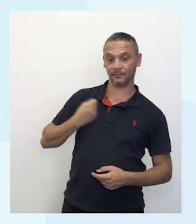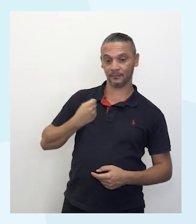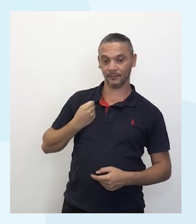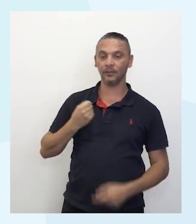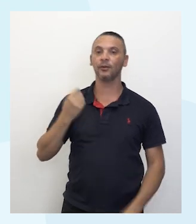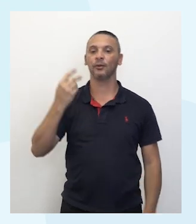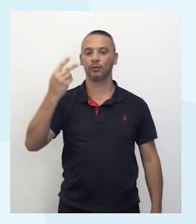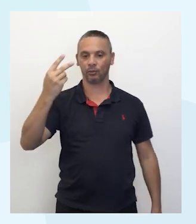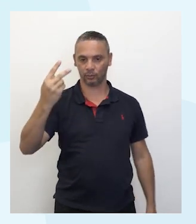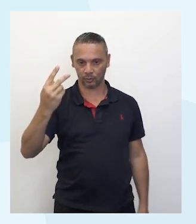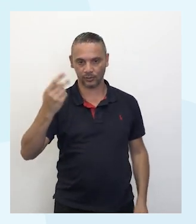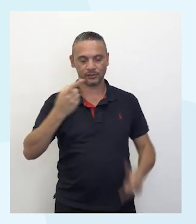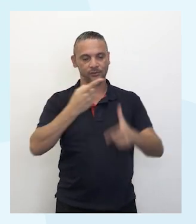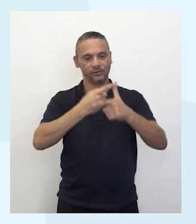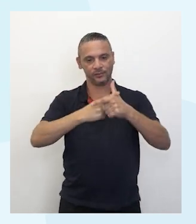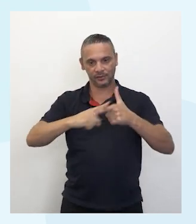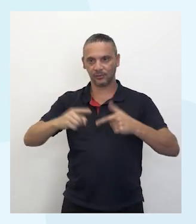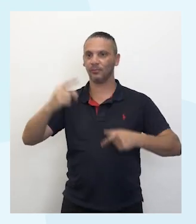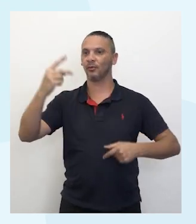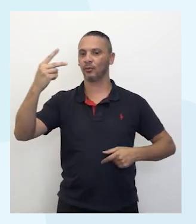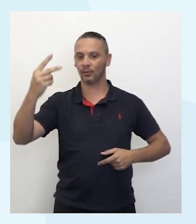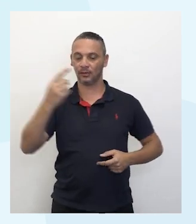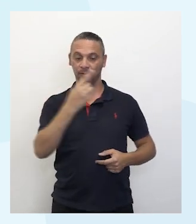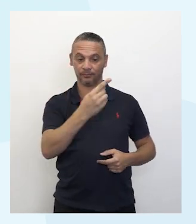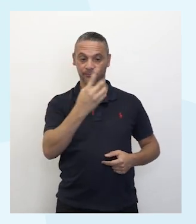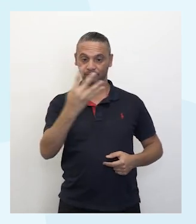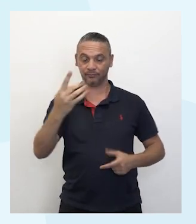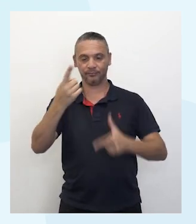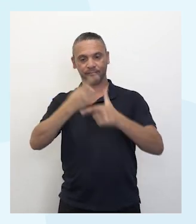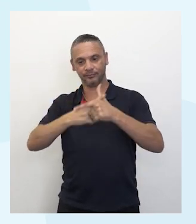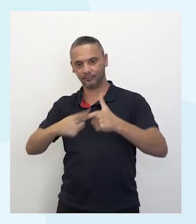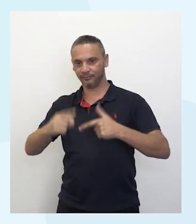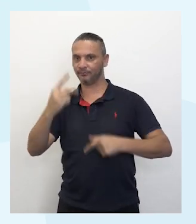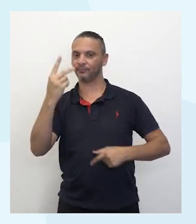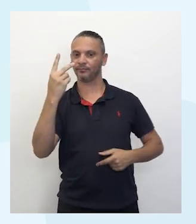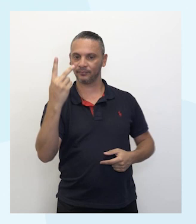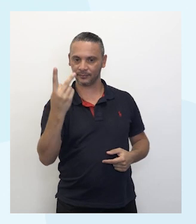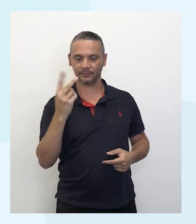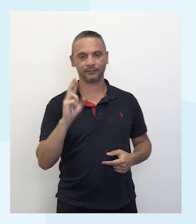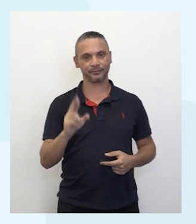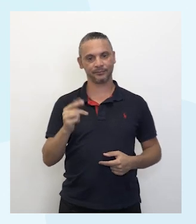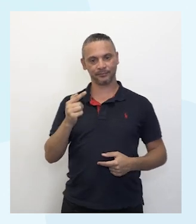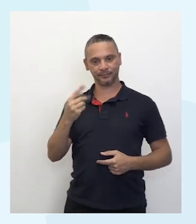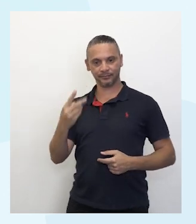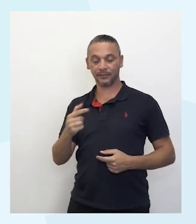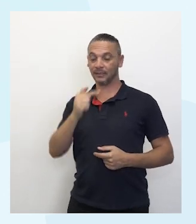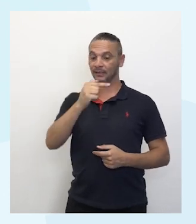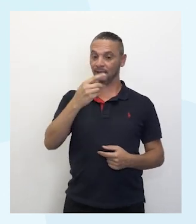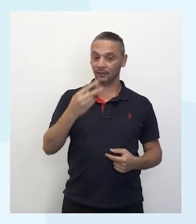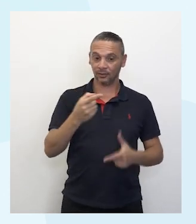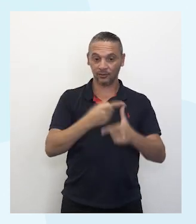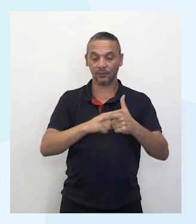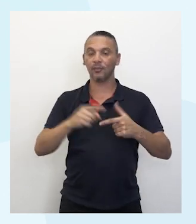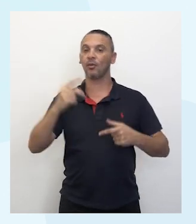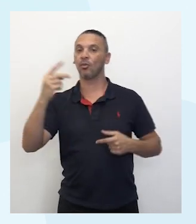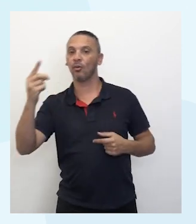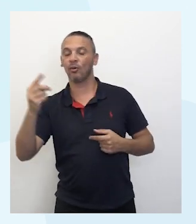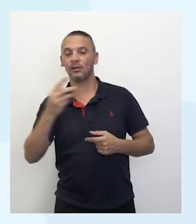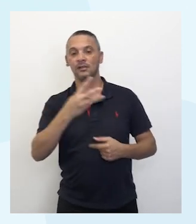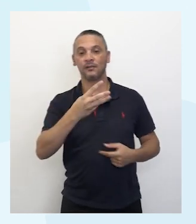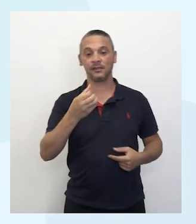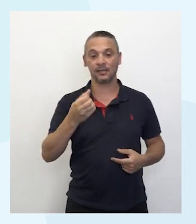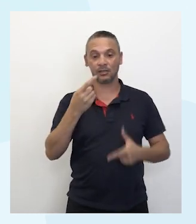o 2, divide por 2, olha lá. 144 por 2, e aí a gente vai dividindo até não dar mais por 2. 36